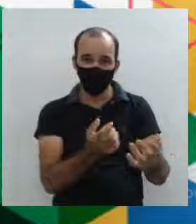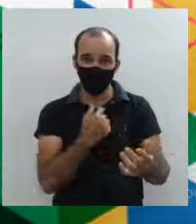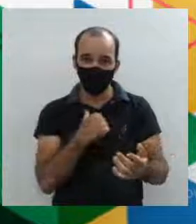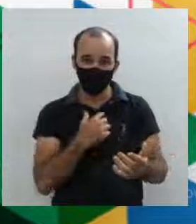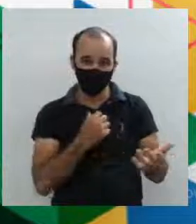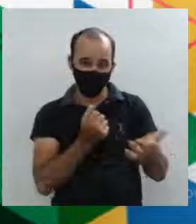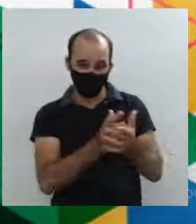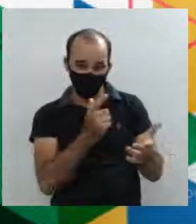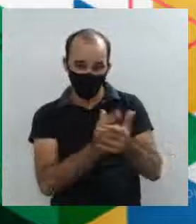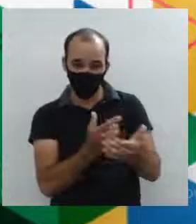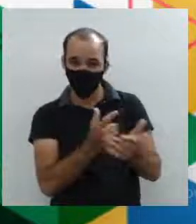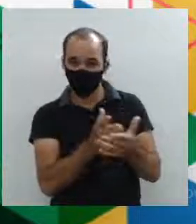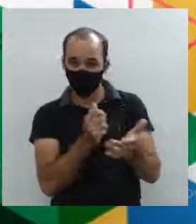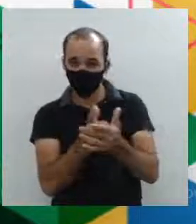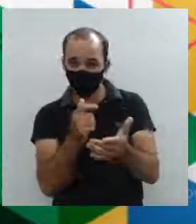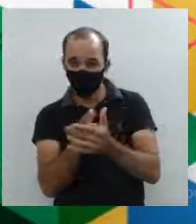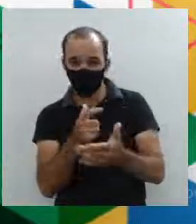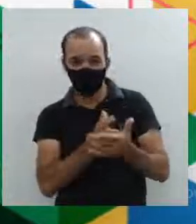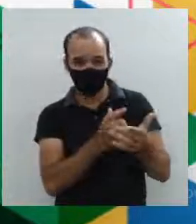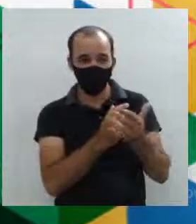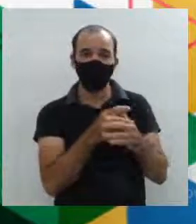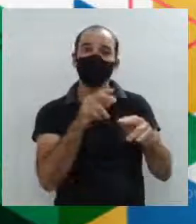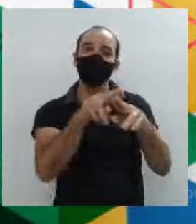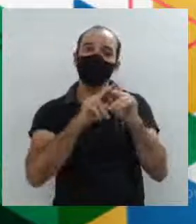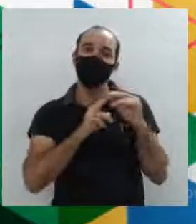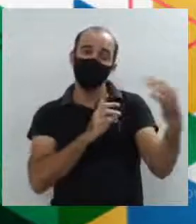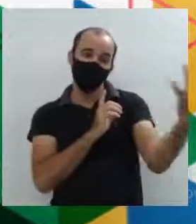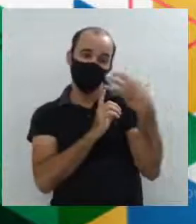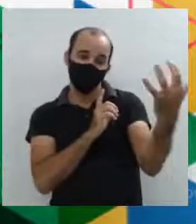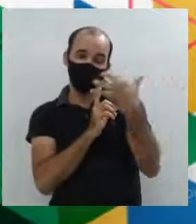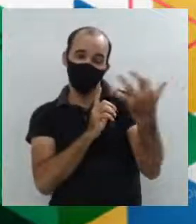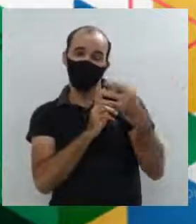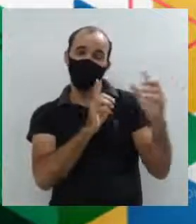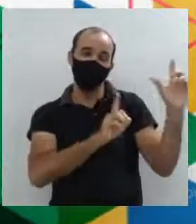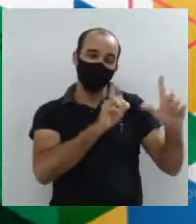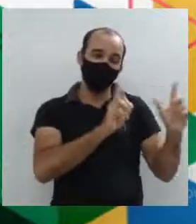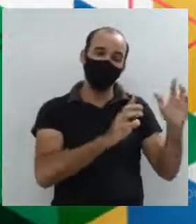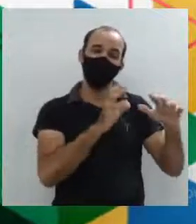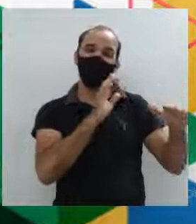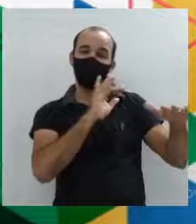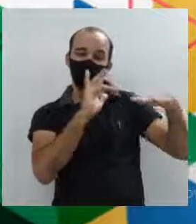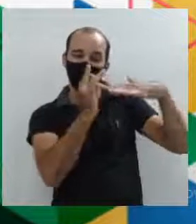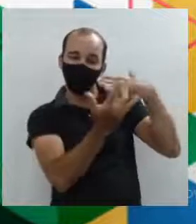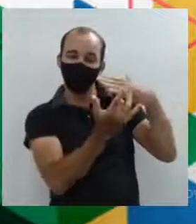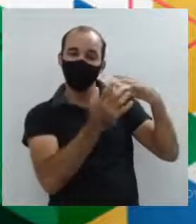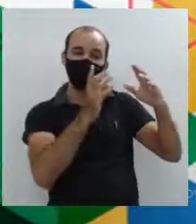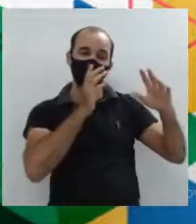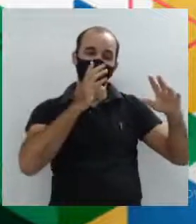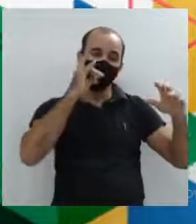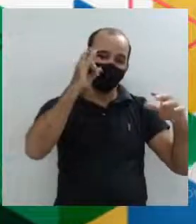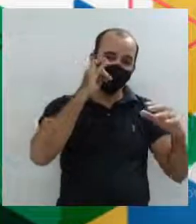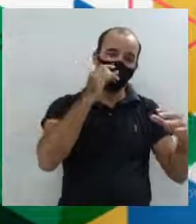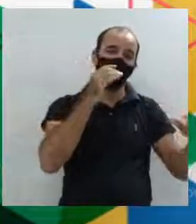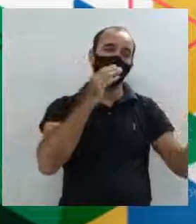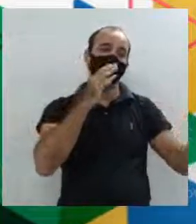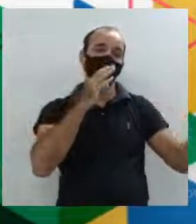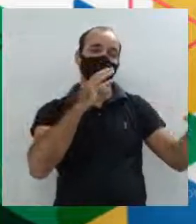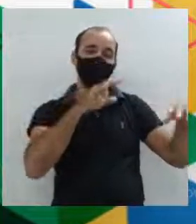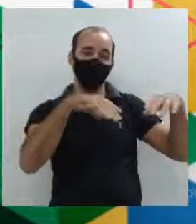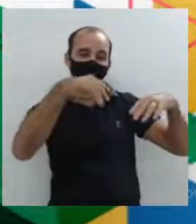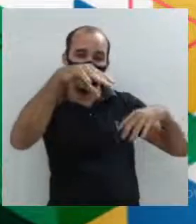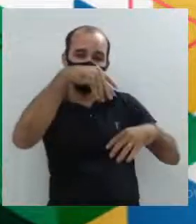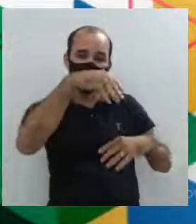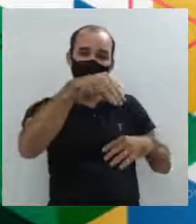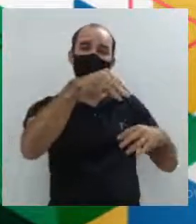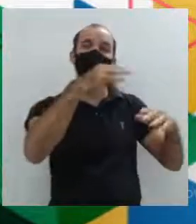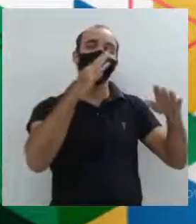consumidores. Ou muitas vezes, uma coisa que tem sido muito debatida nesses últimos anos, dentro desse aspecto da